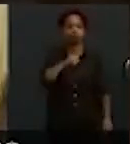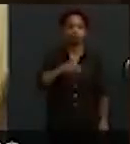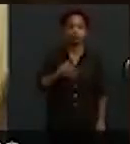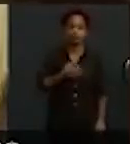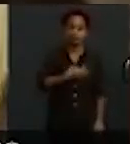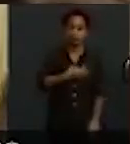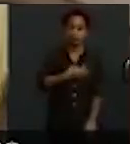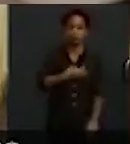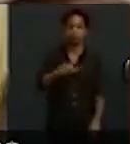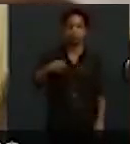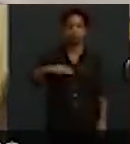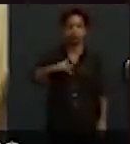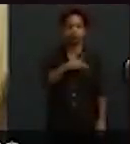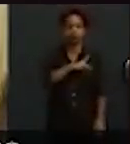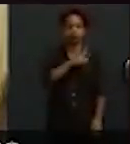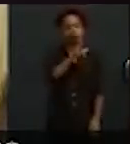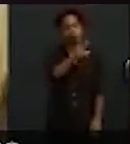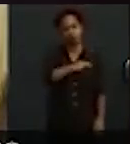do Ministério Público.